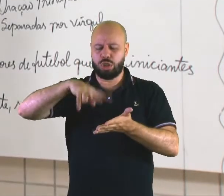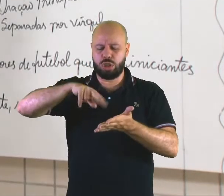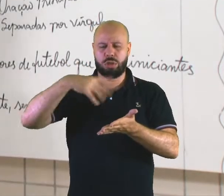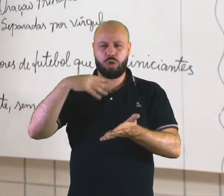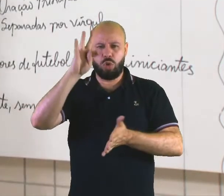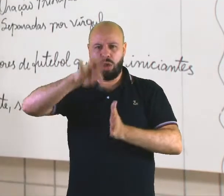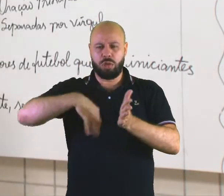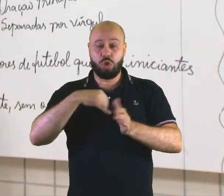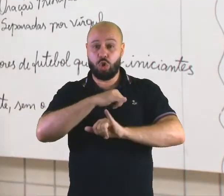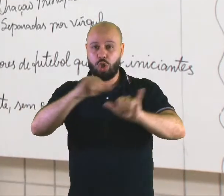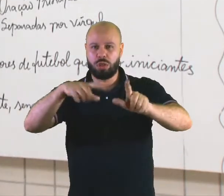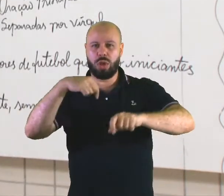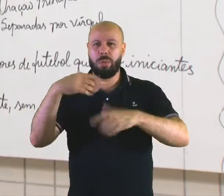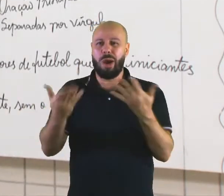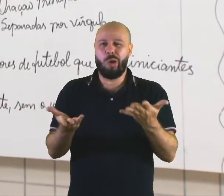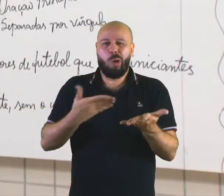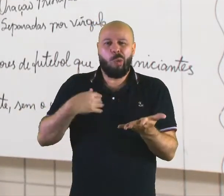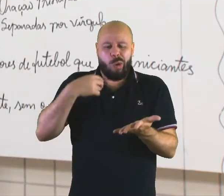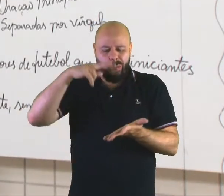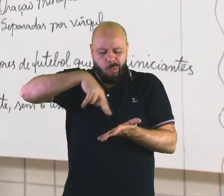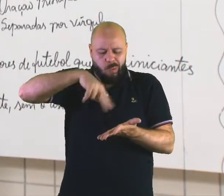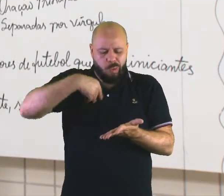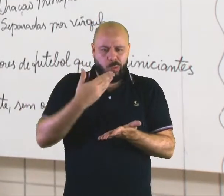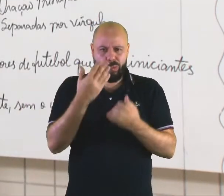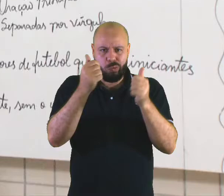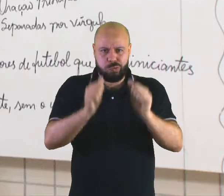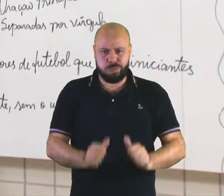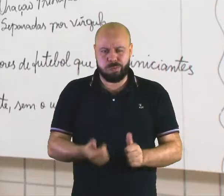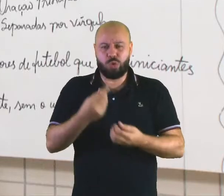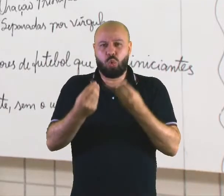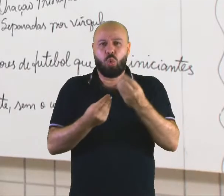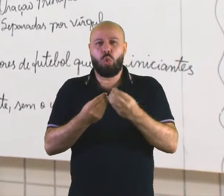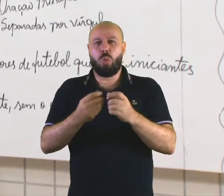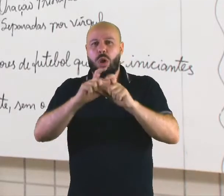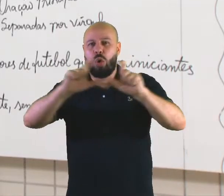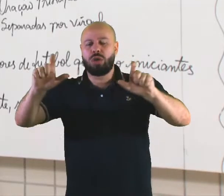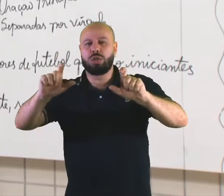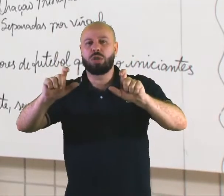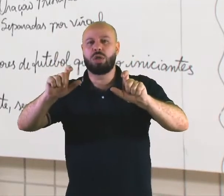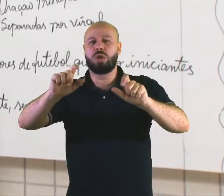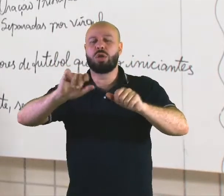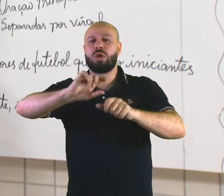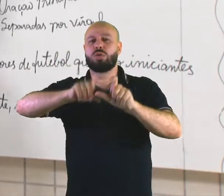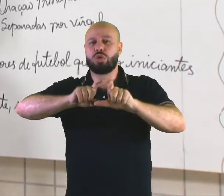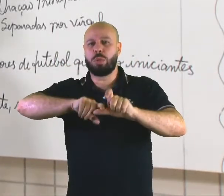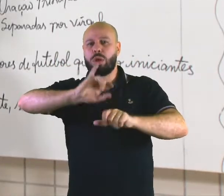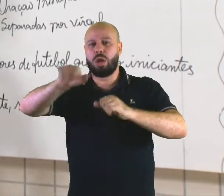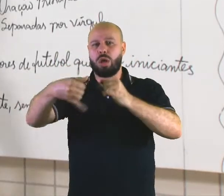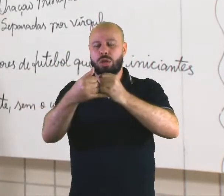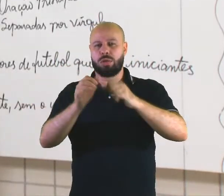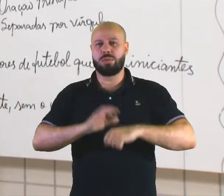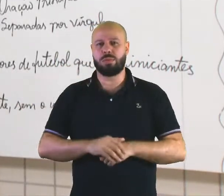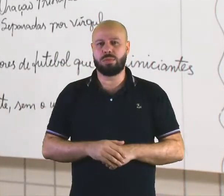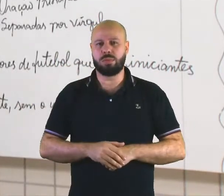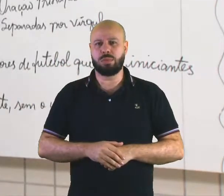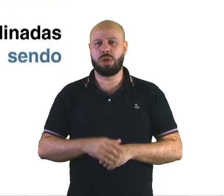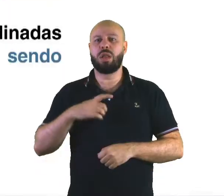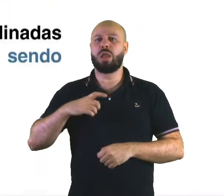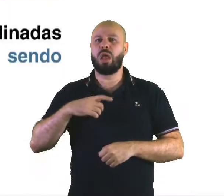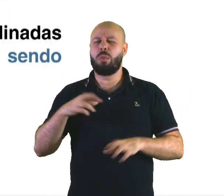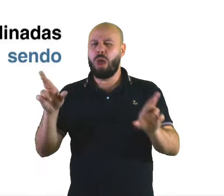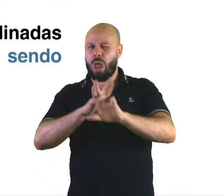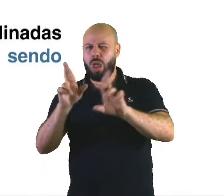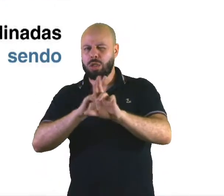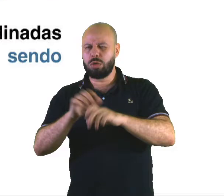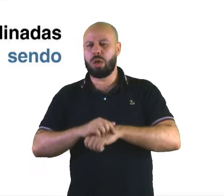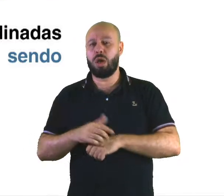texto de notícia. Agora nós vamos estudar sobre orações subordinadas adjetivas. Existe uma grande relação entre